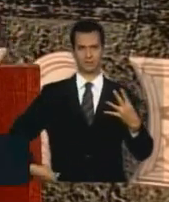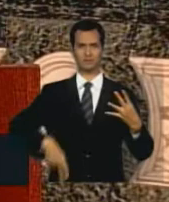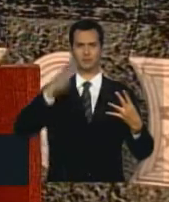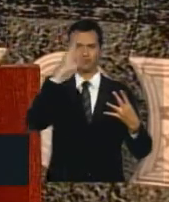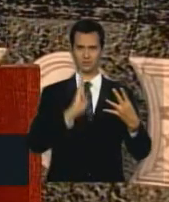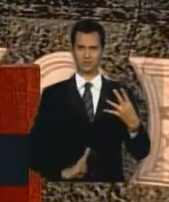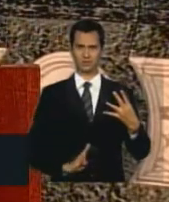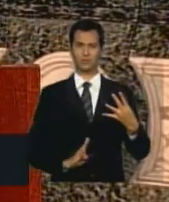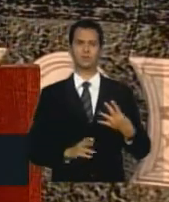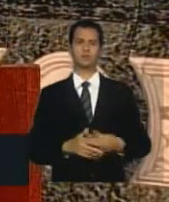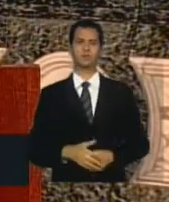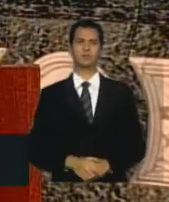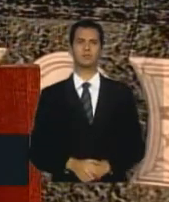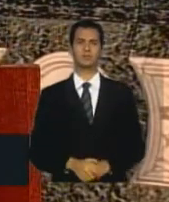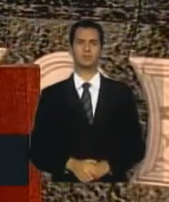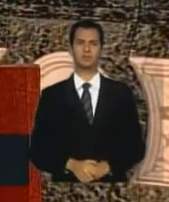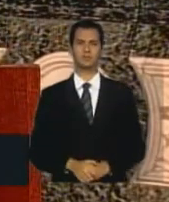República.